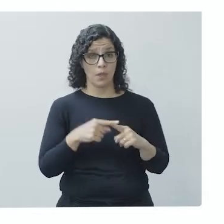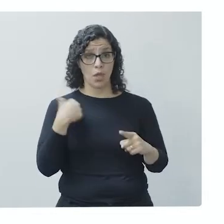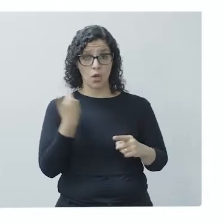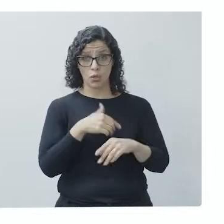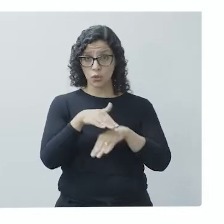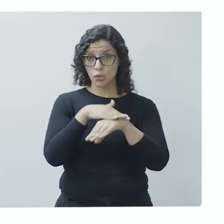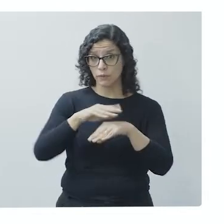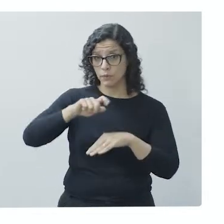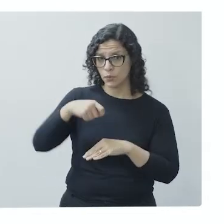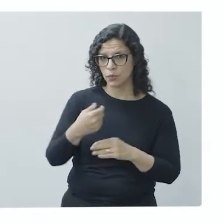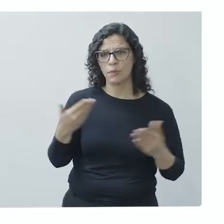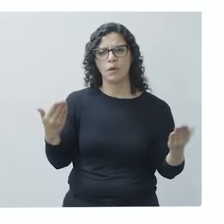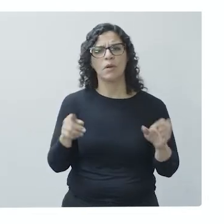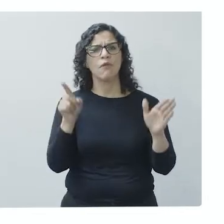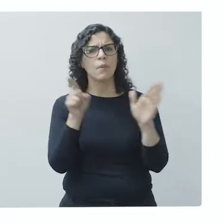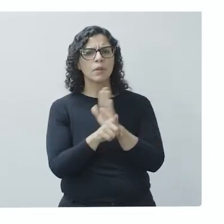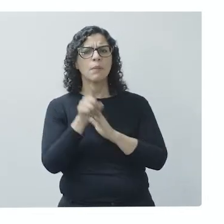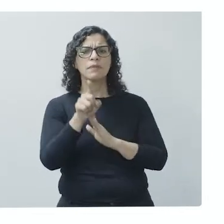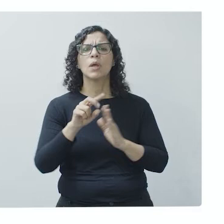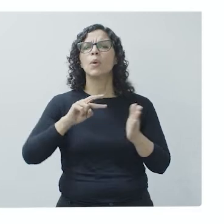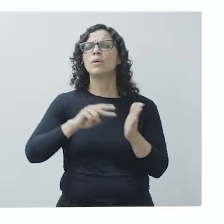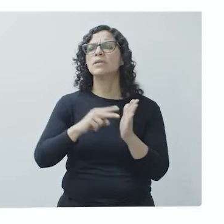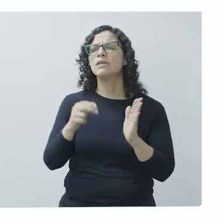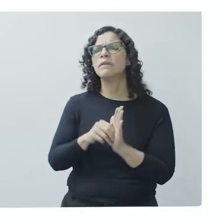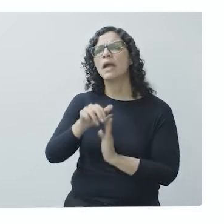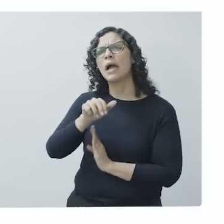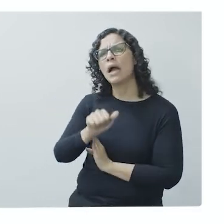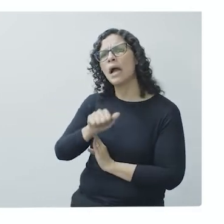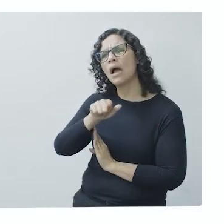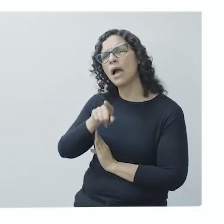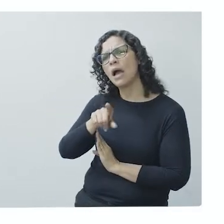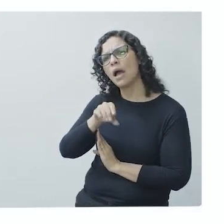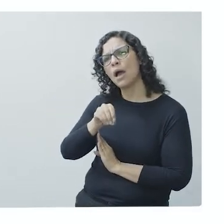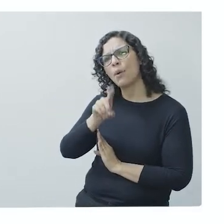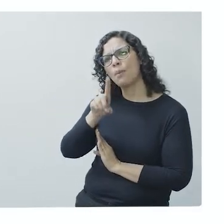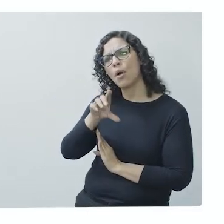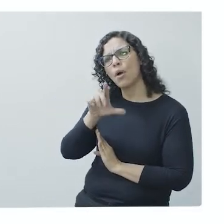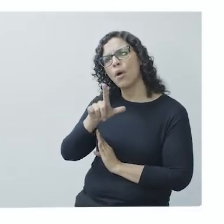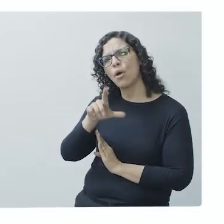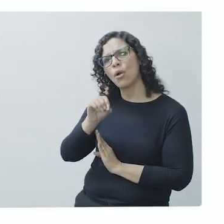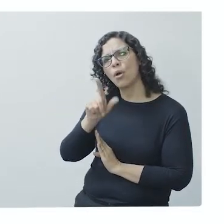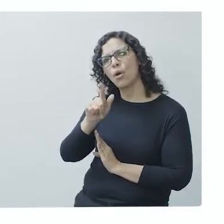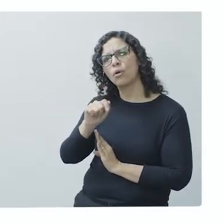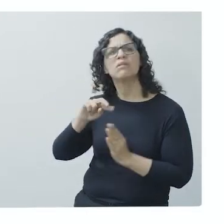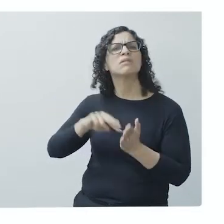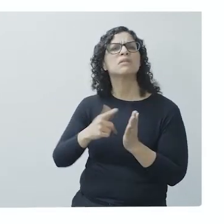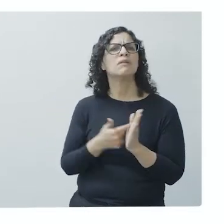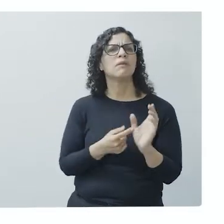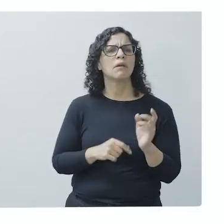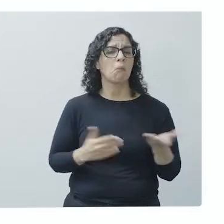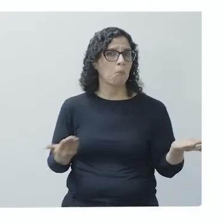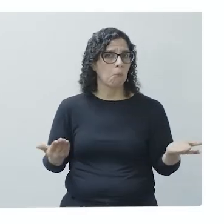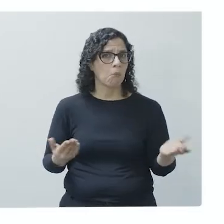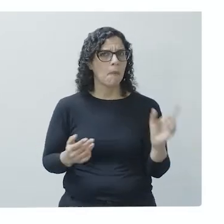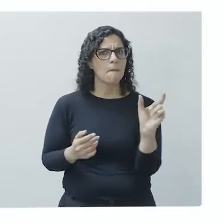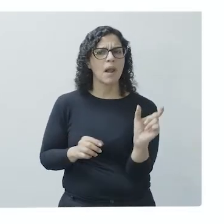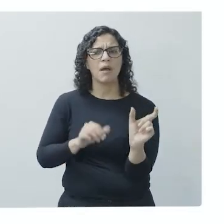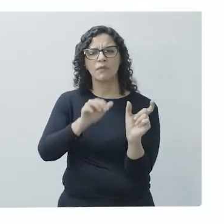nós conversarmos, eu vou perguntar para vocês. O que você entende pelo termo apólogo? O que que você entende